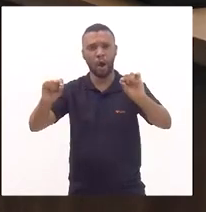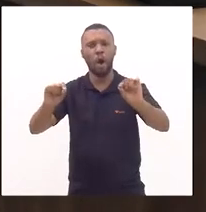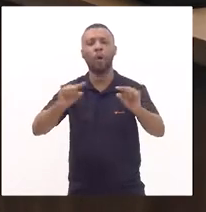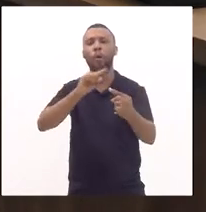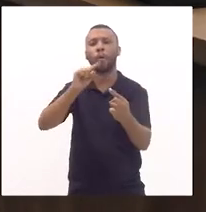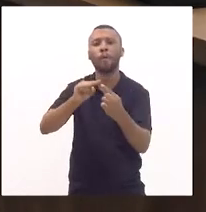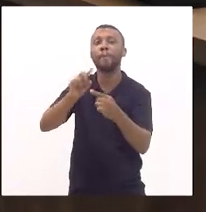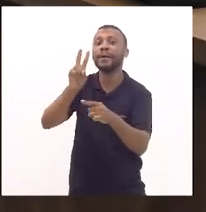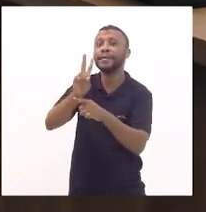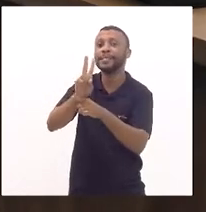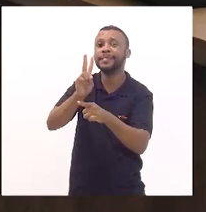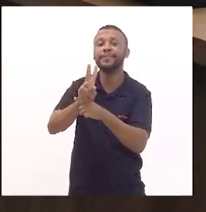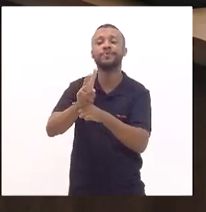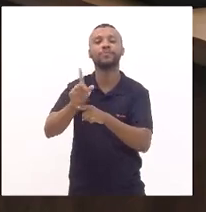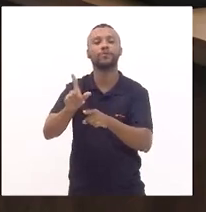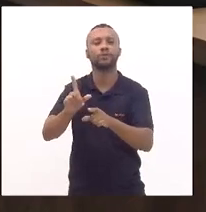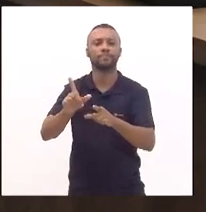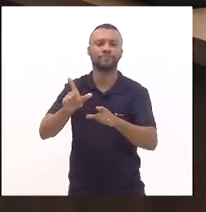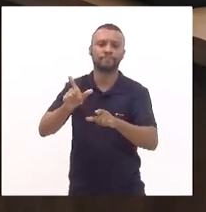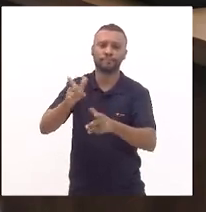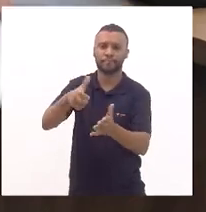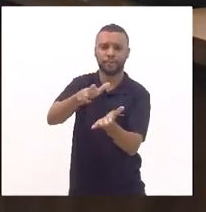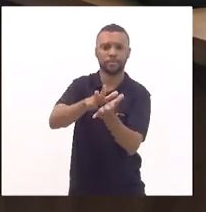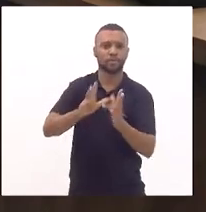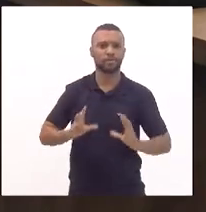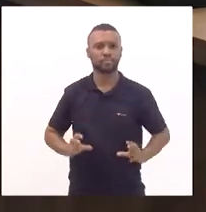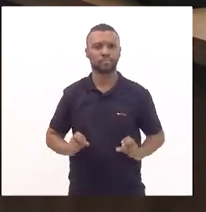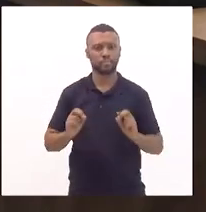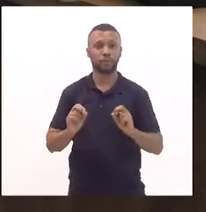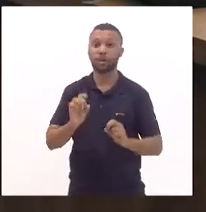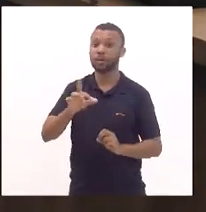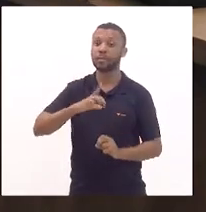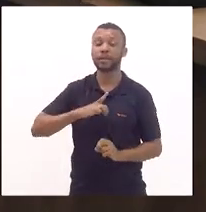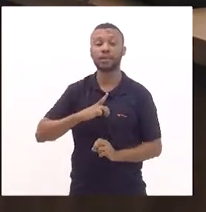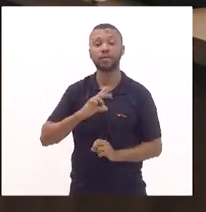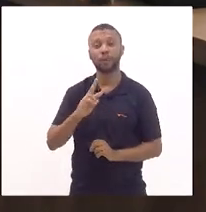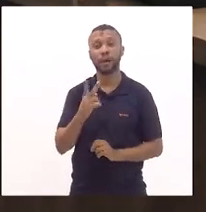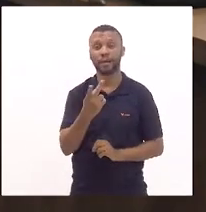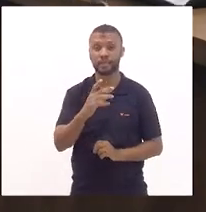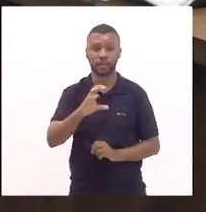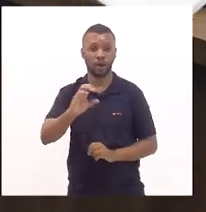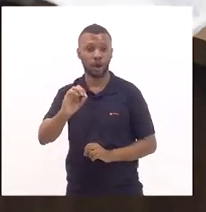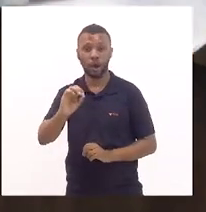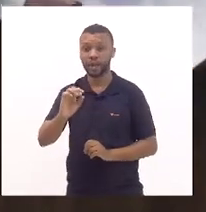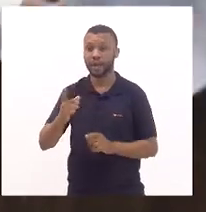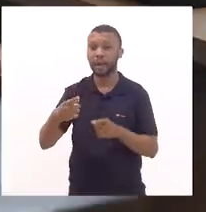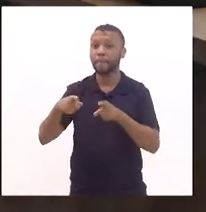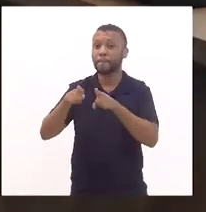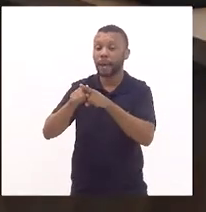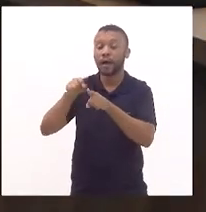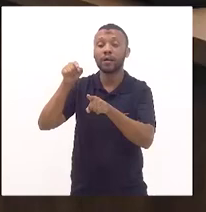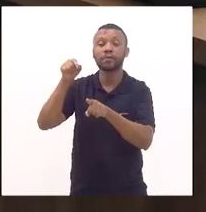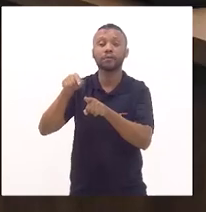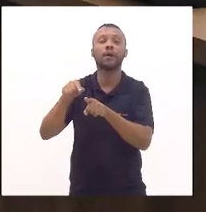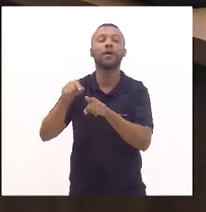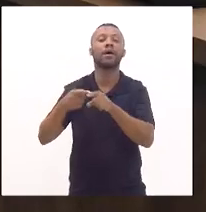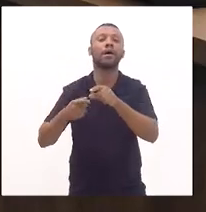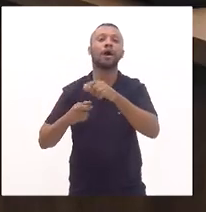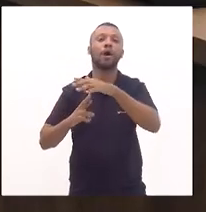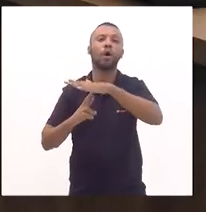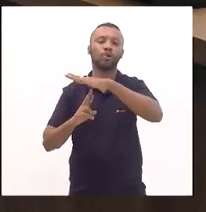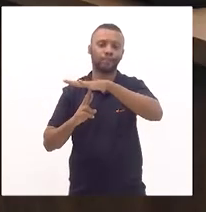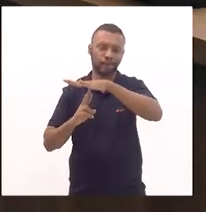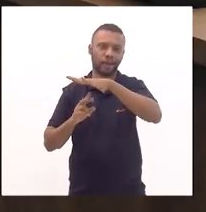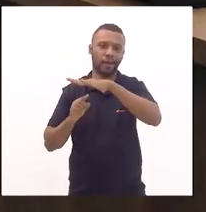atendimento de pacientes com câncer só tem o HTO aqui perto da rodoviária. Né? Todas